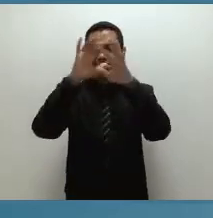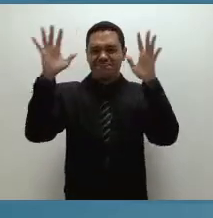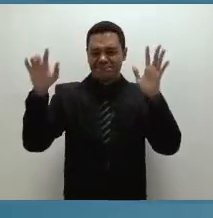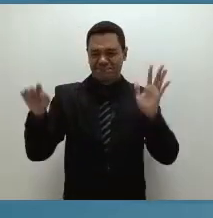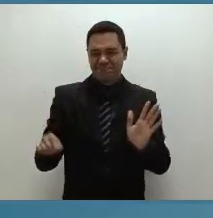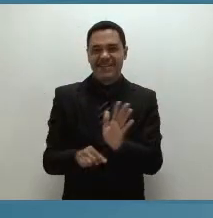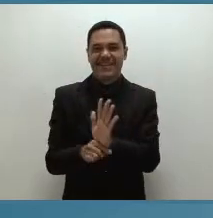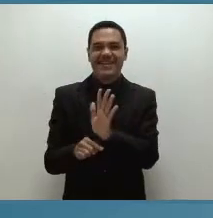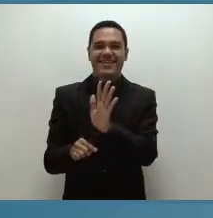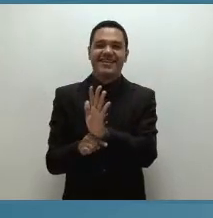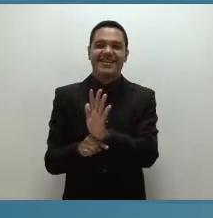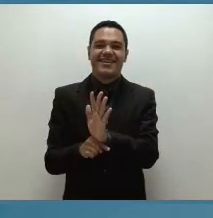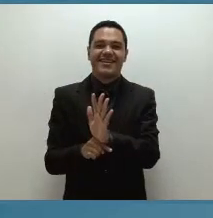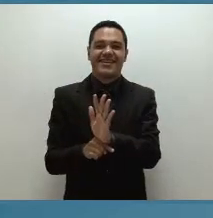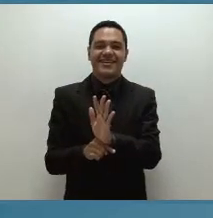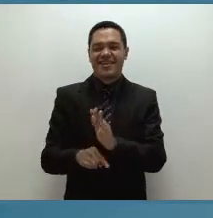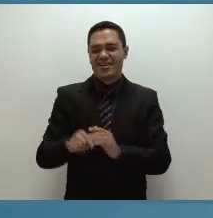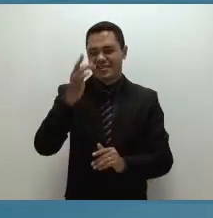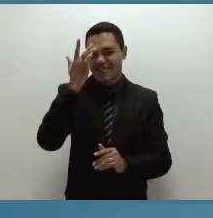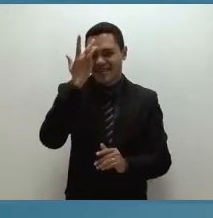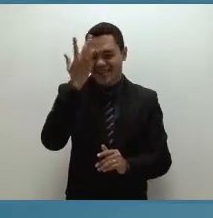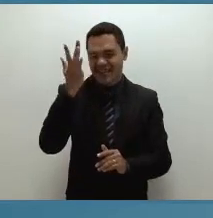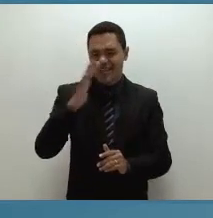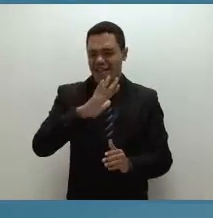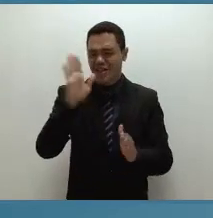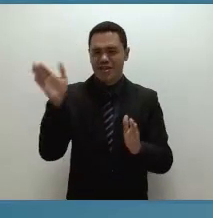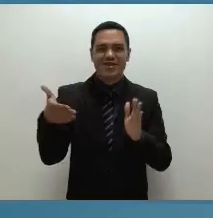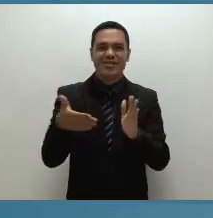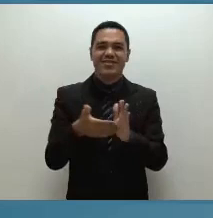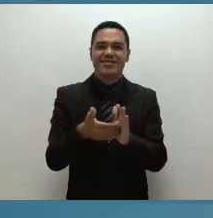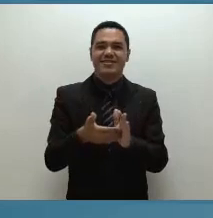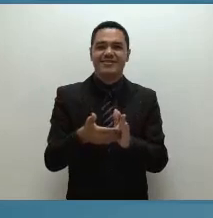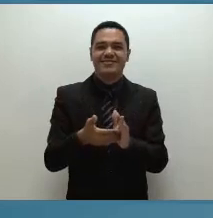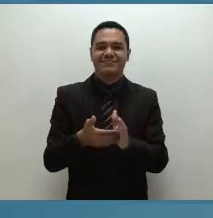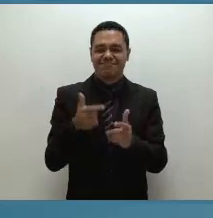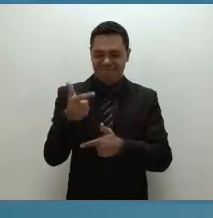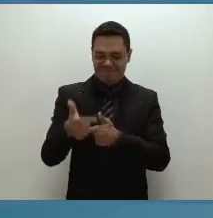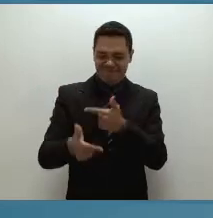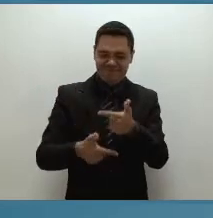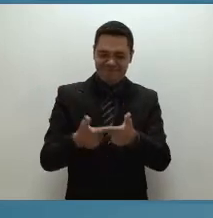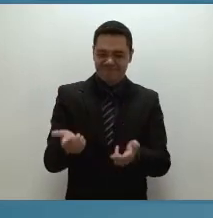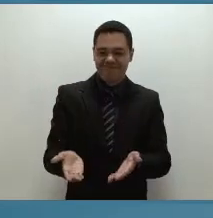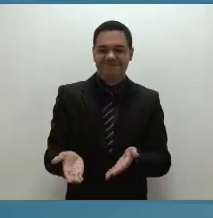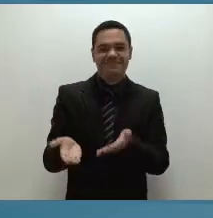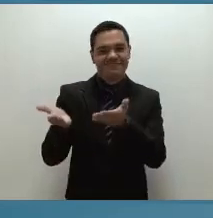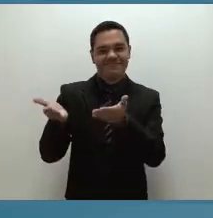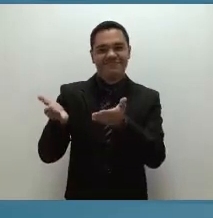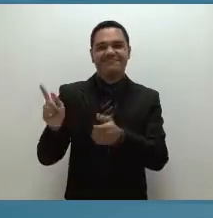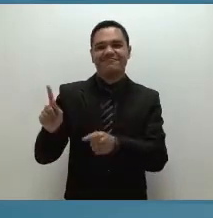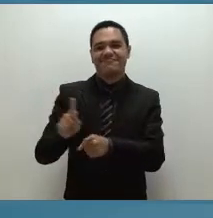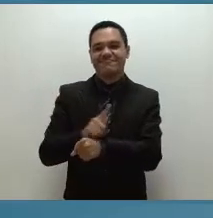colaborativa, facilitando em tudo que for possível os trabalhos da nova gestão.